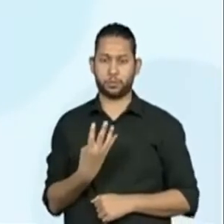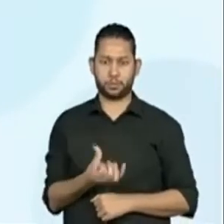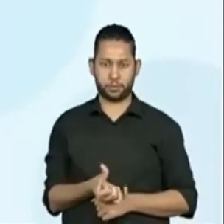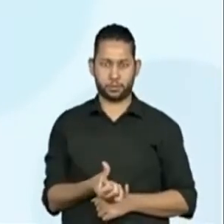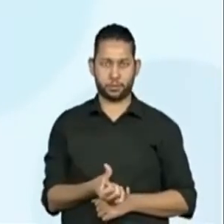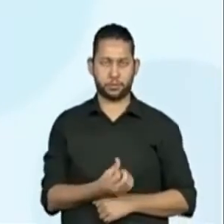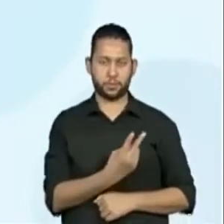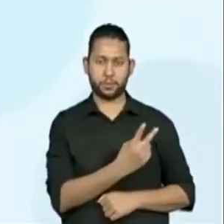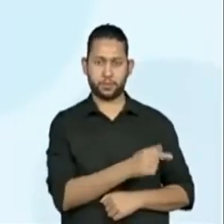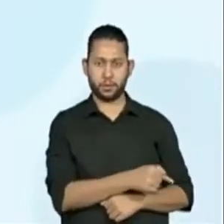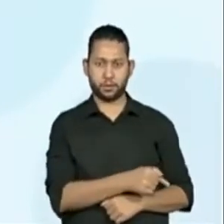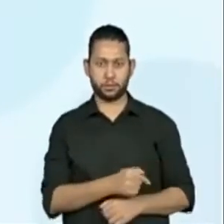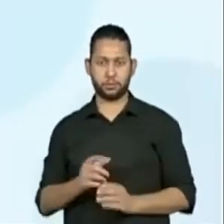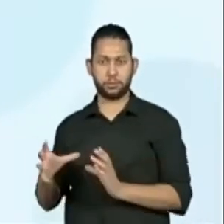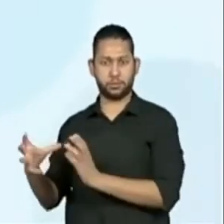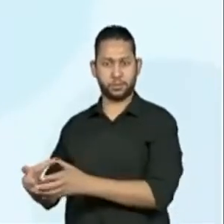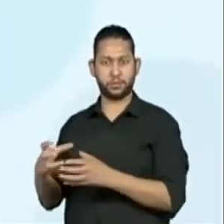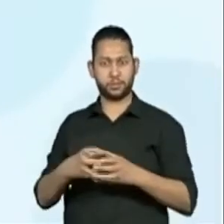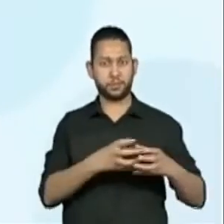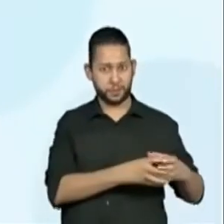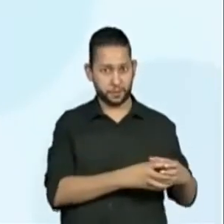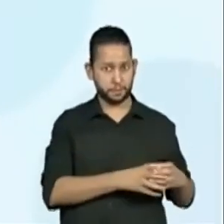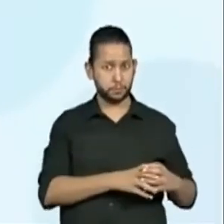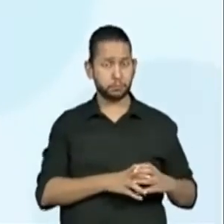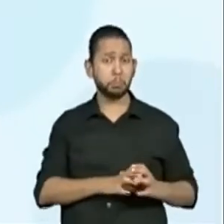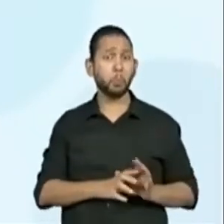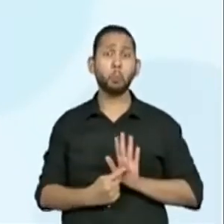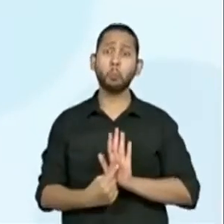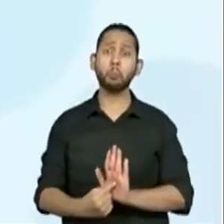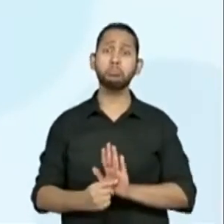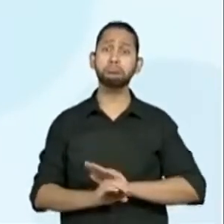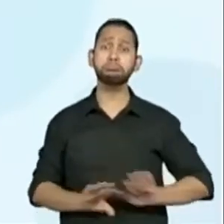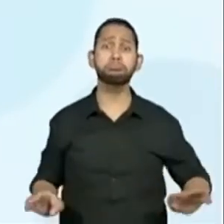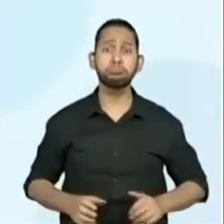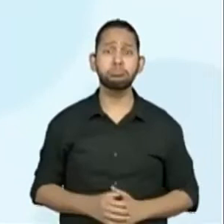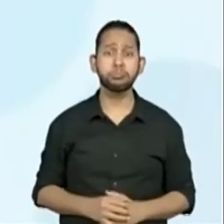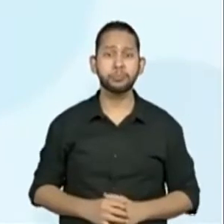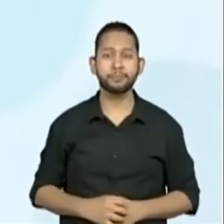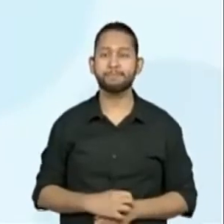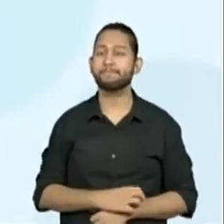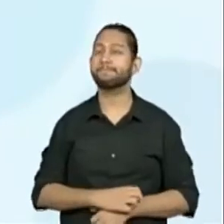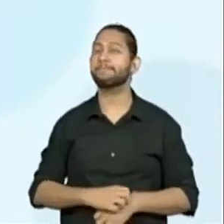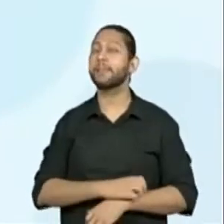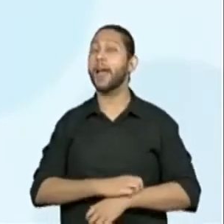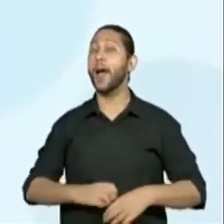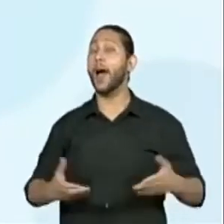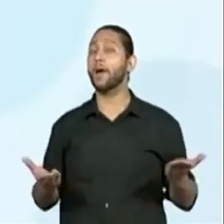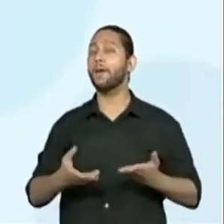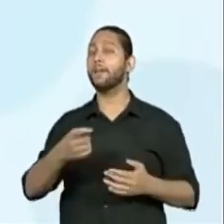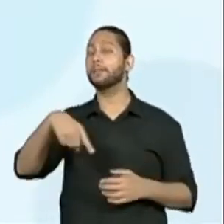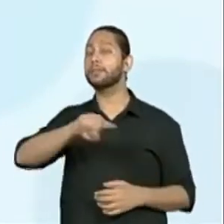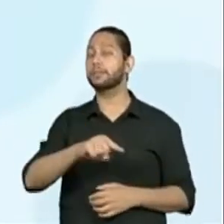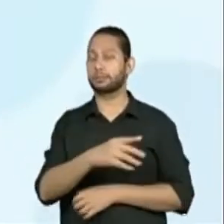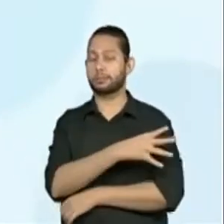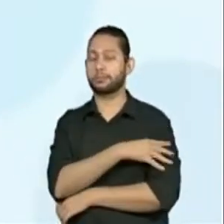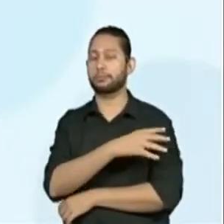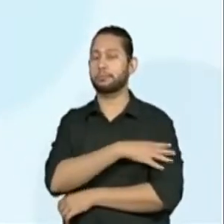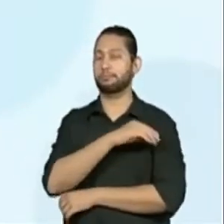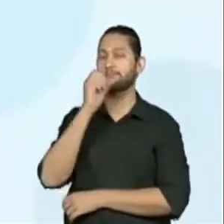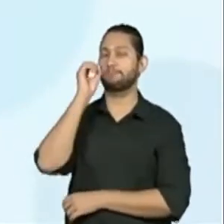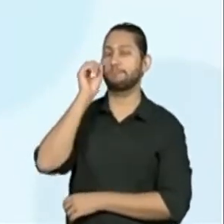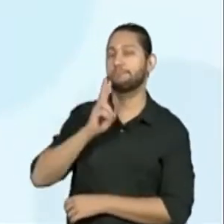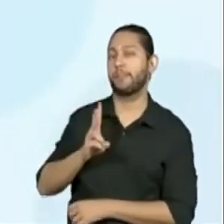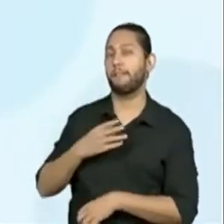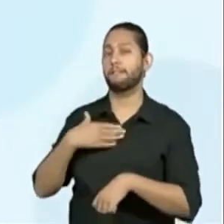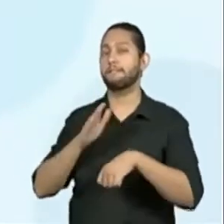dessa nossa afirmação que que eu quero agora o que que o aluno do 4º ano vai fazer